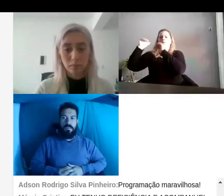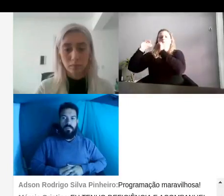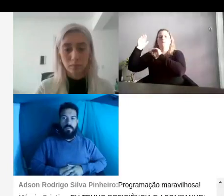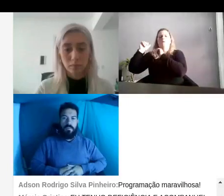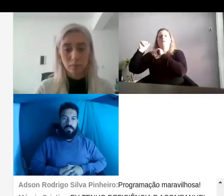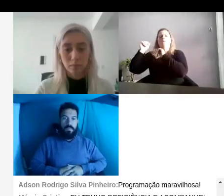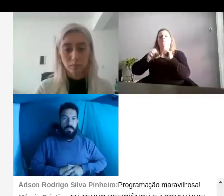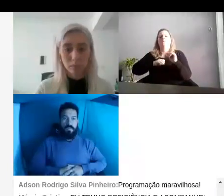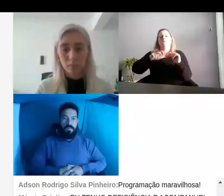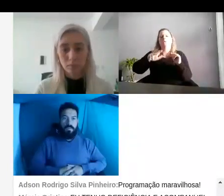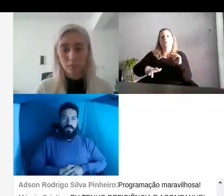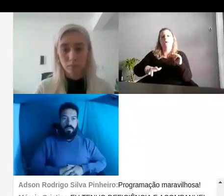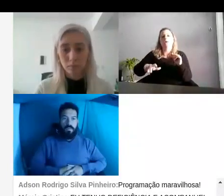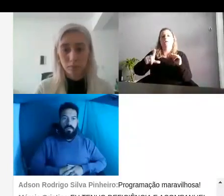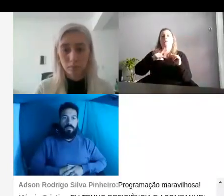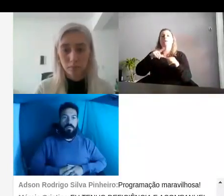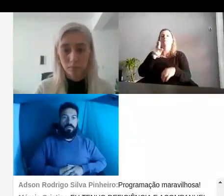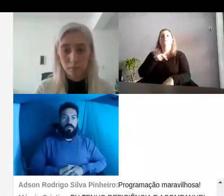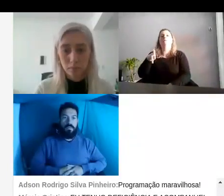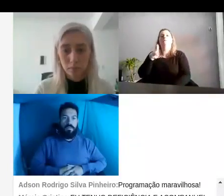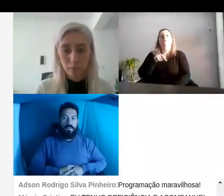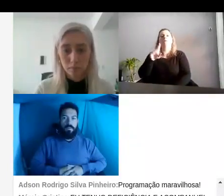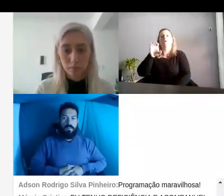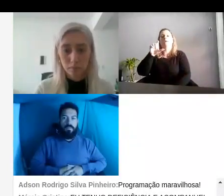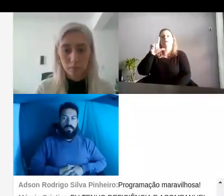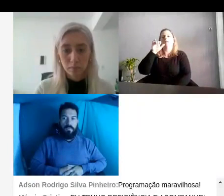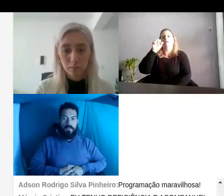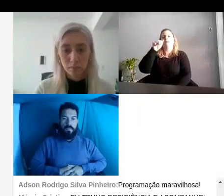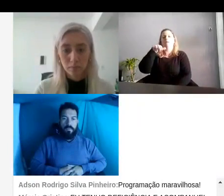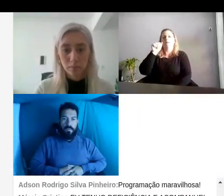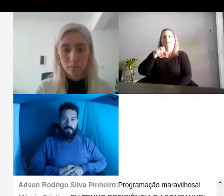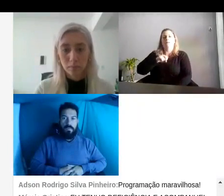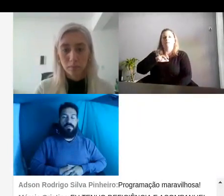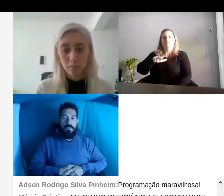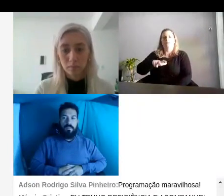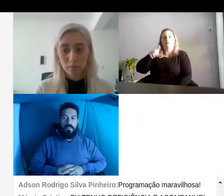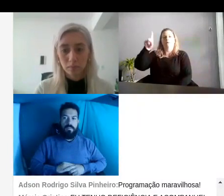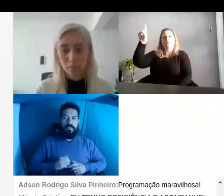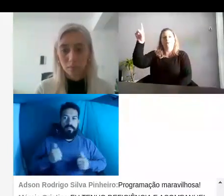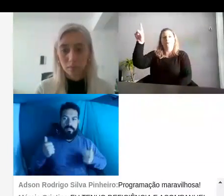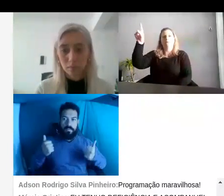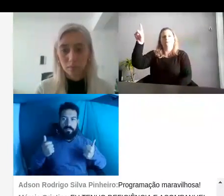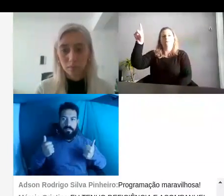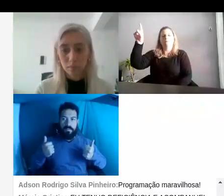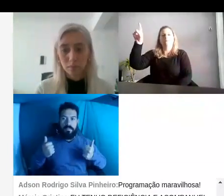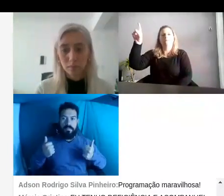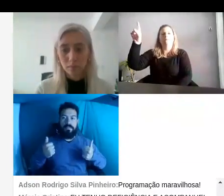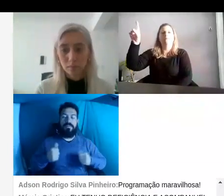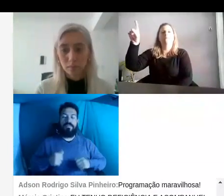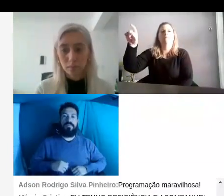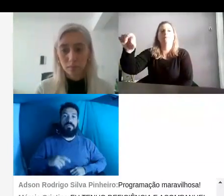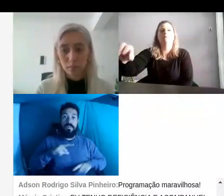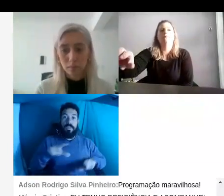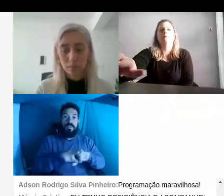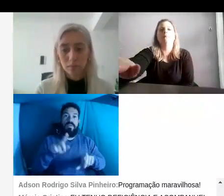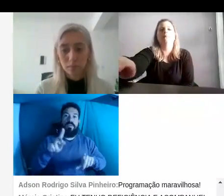Temos a professora Eliana agora lá em Portugal, mas no mais tínhamos a professora Josélia, que está no